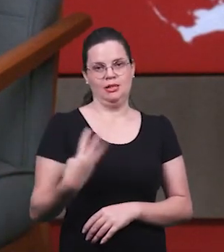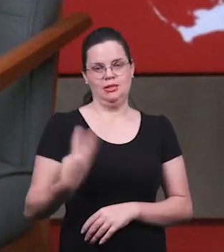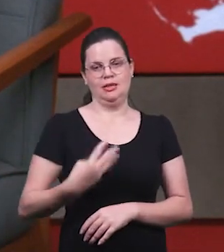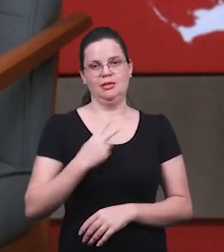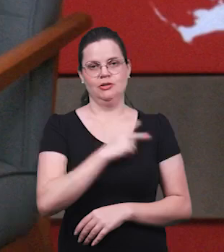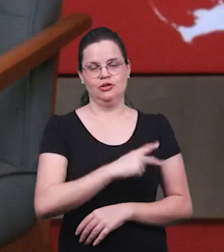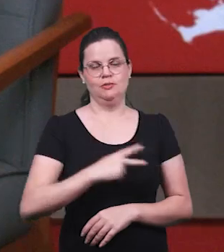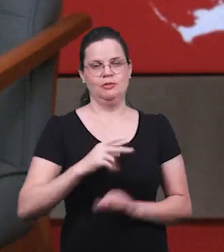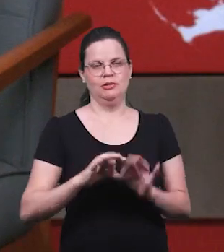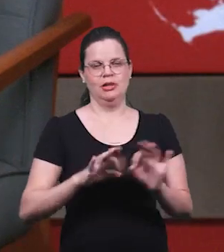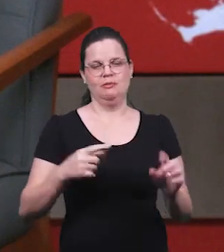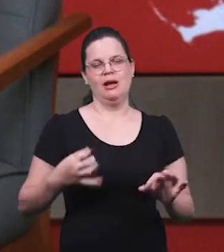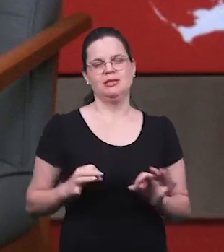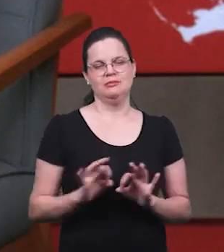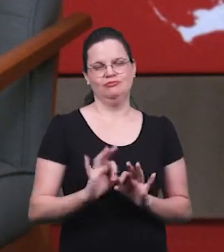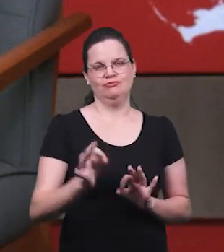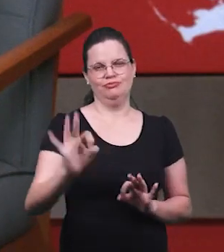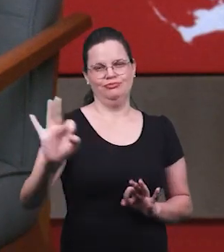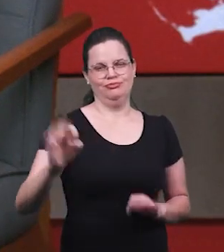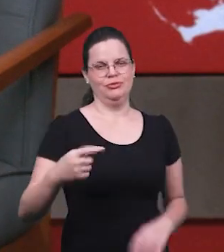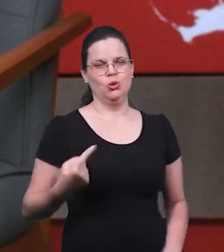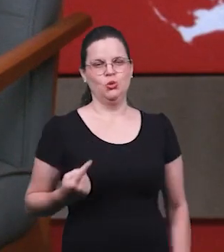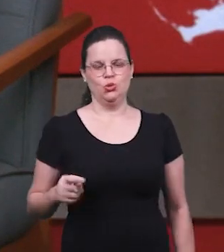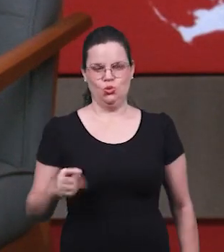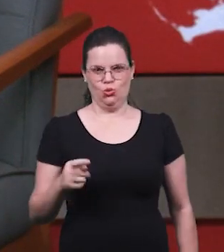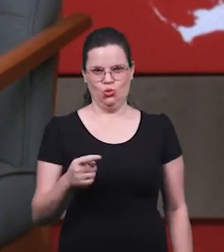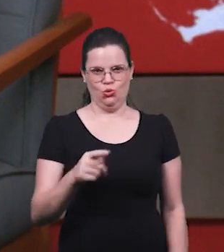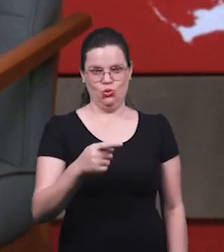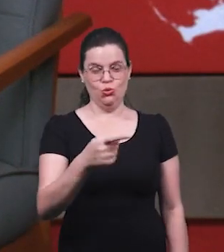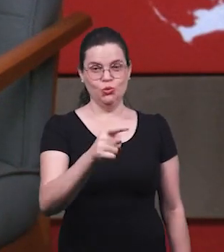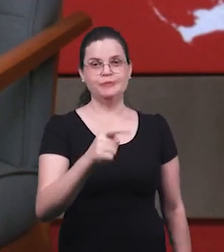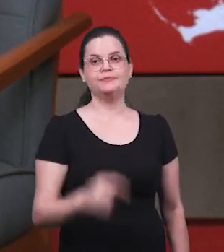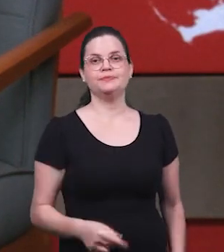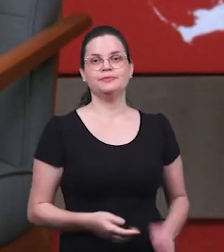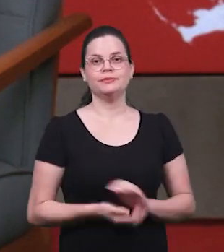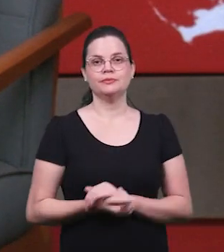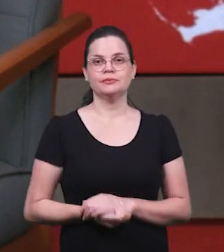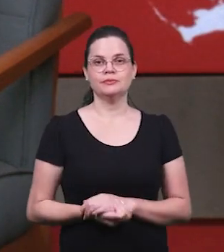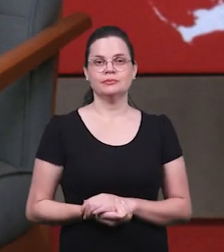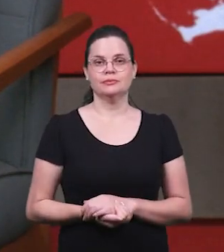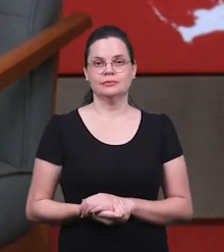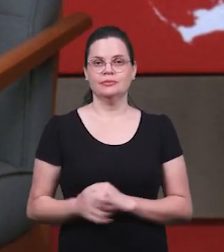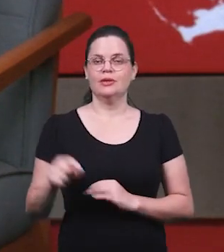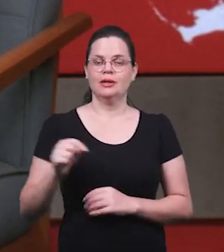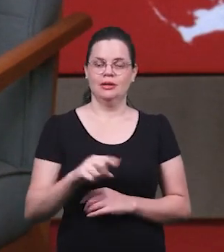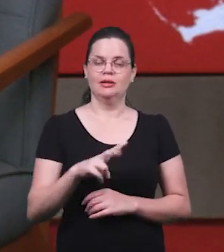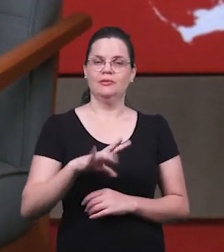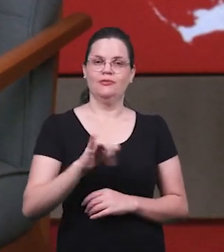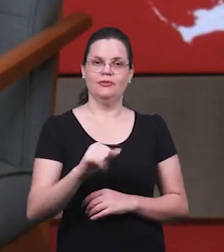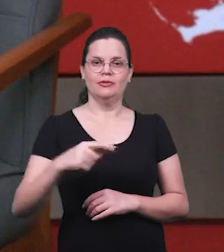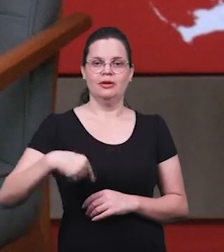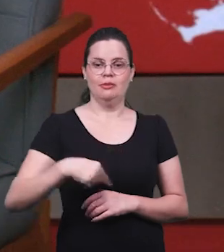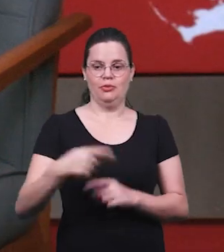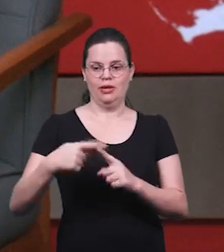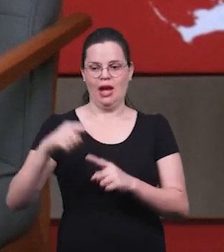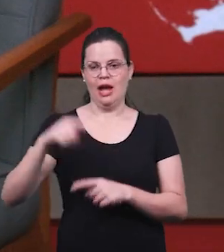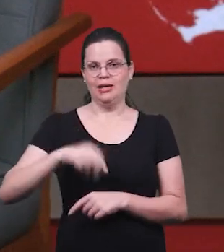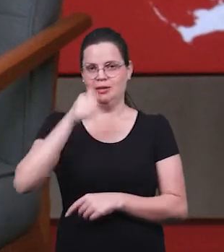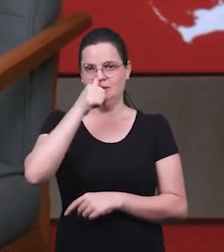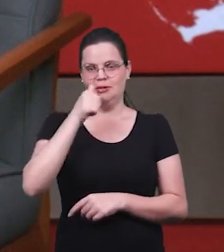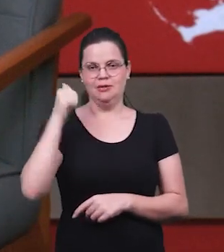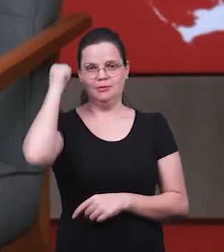longa. E nessa viagem, quando ele faz esse trajeto logo saindo também de